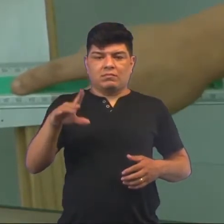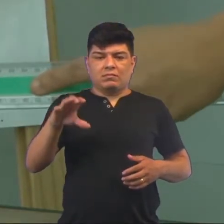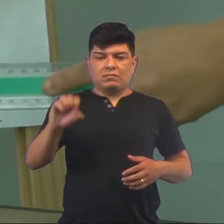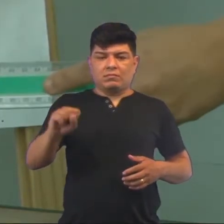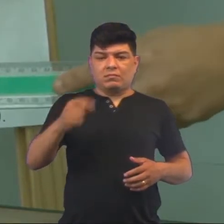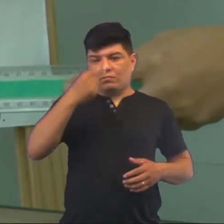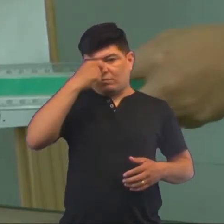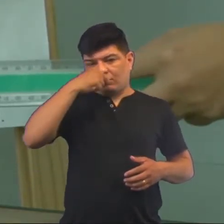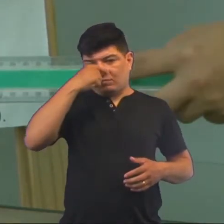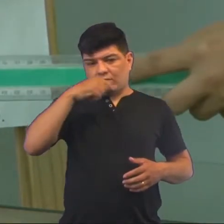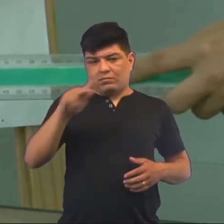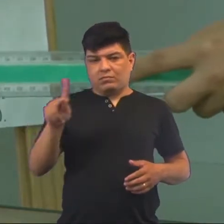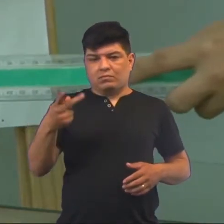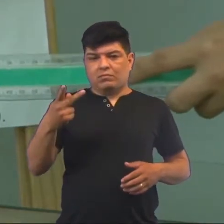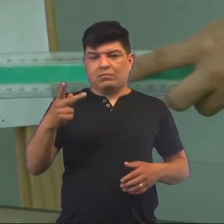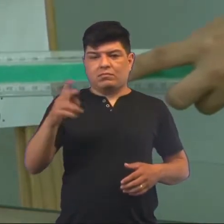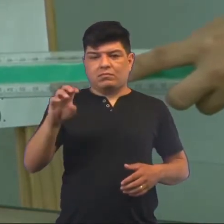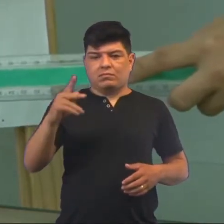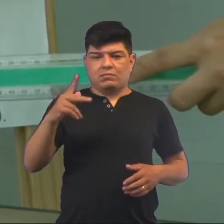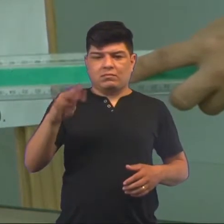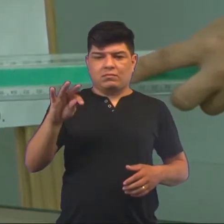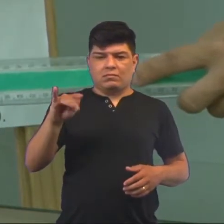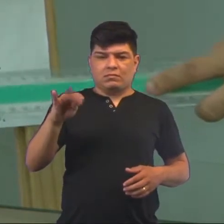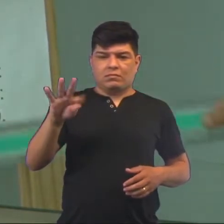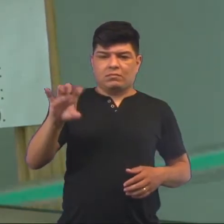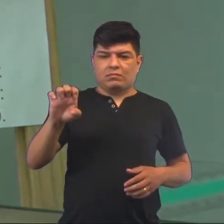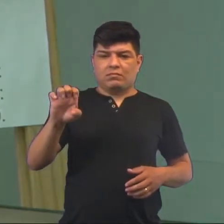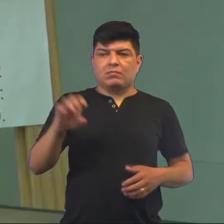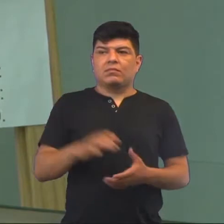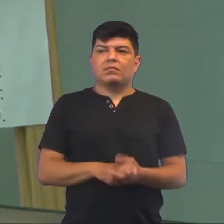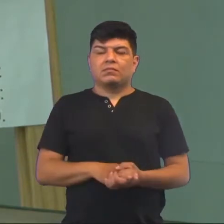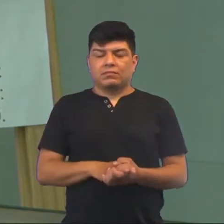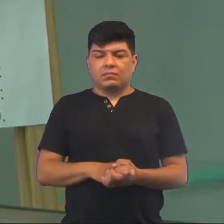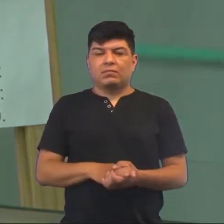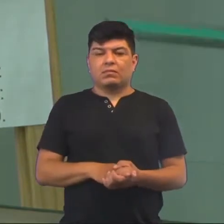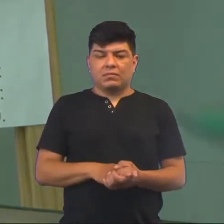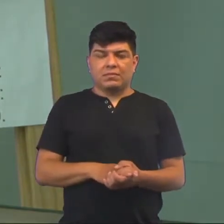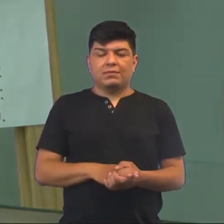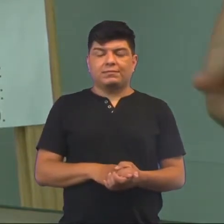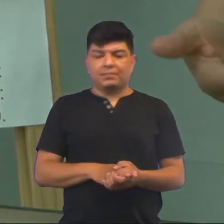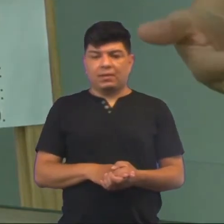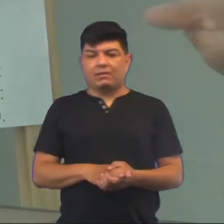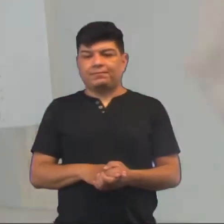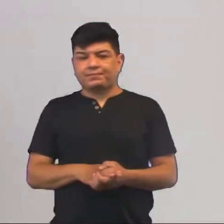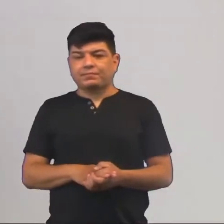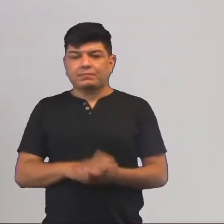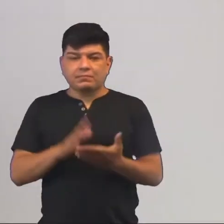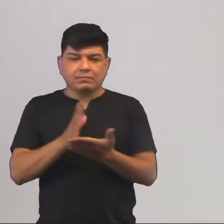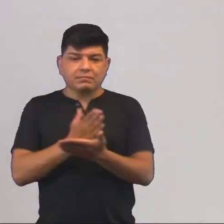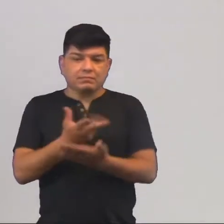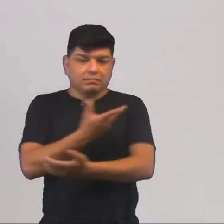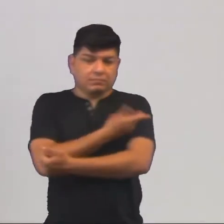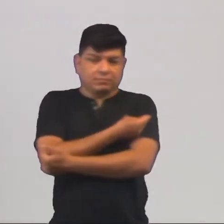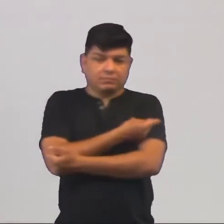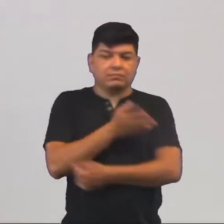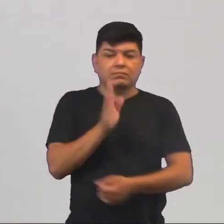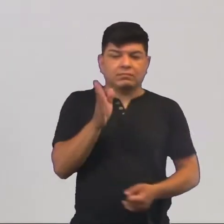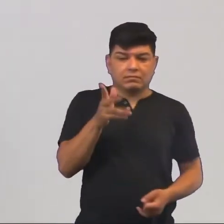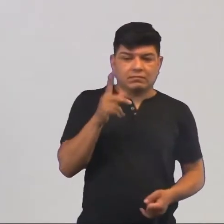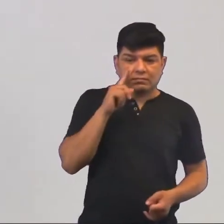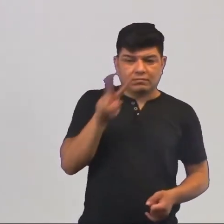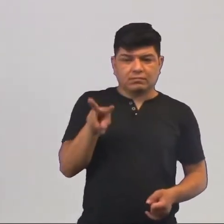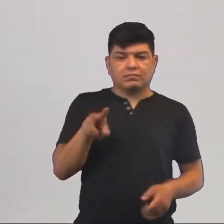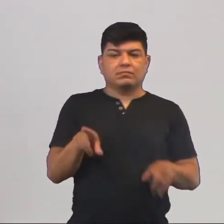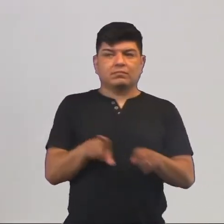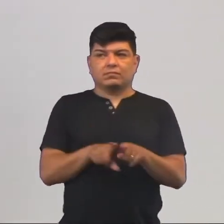tuberculose, gripe e hepatite. Eu acredito que essas são algumas vacinas que você já deve ter